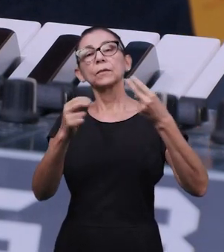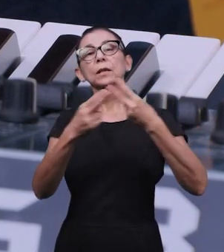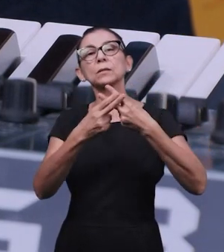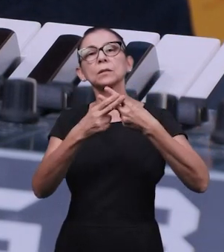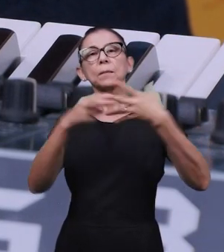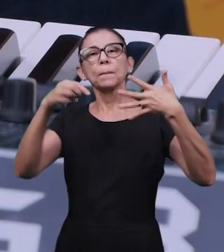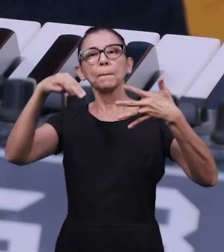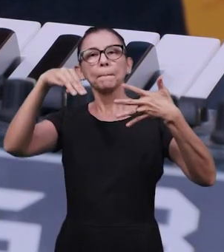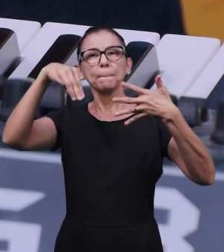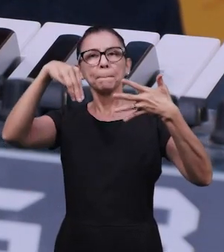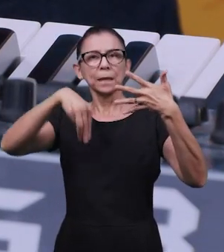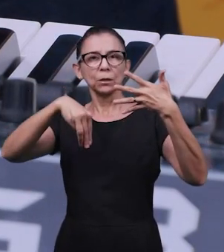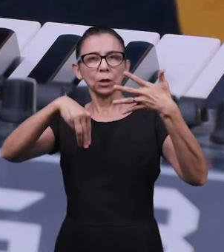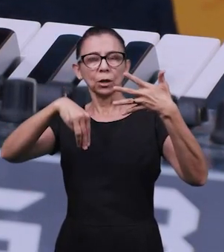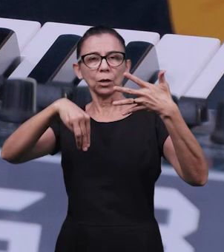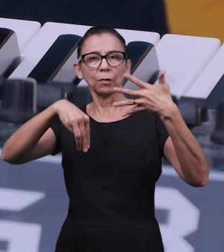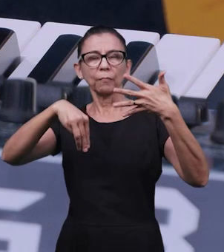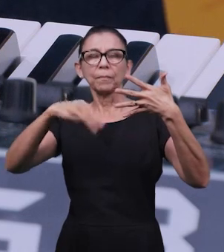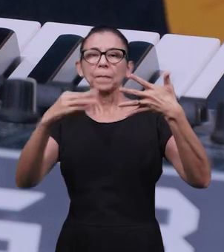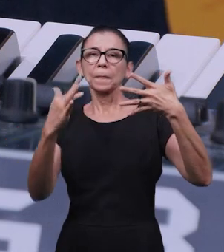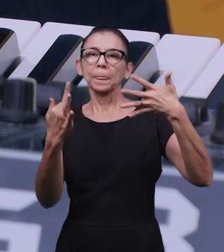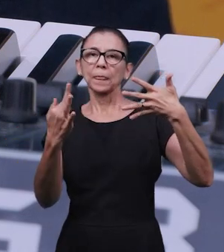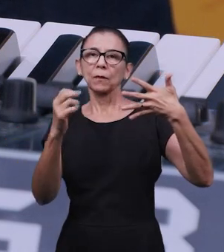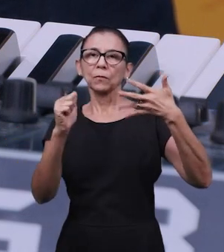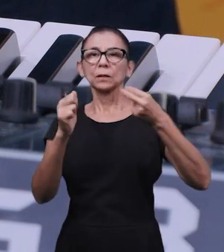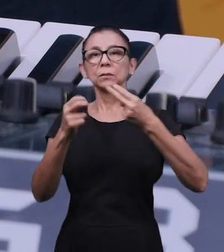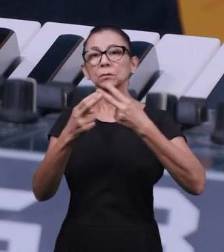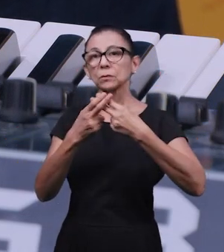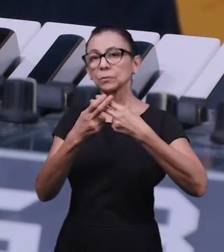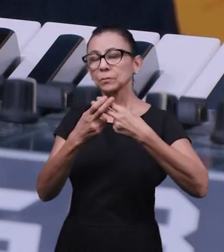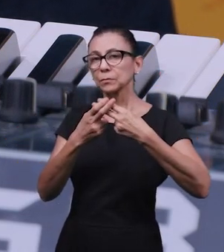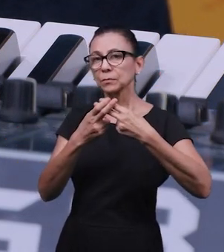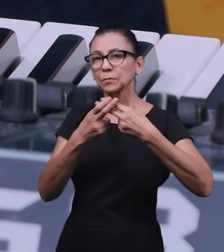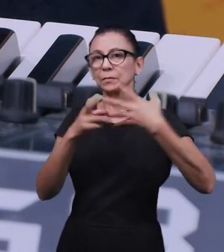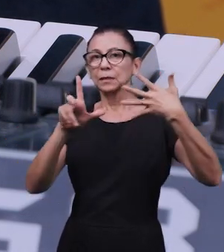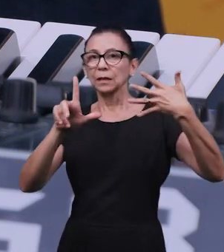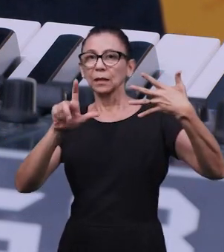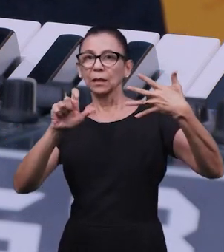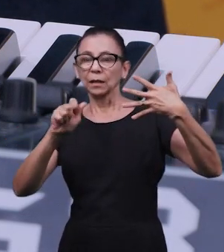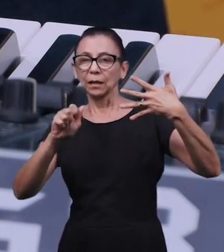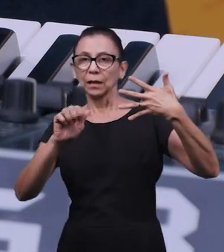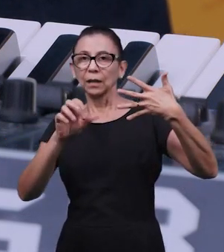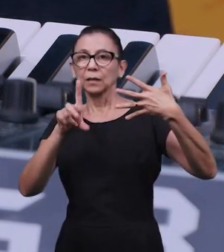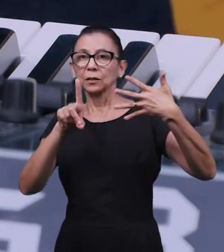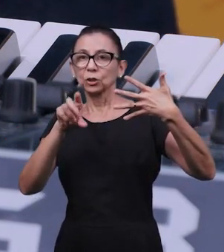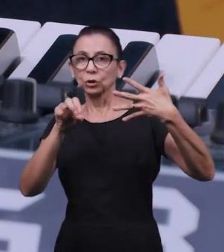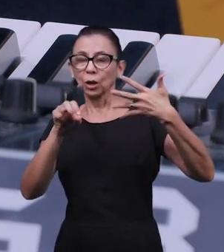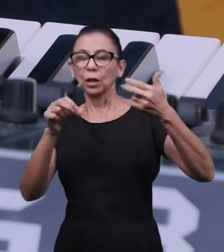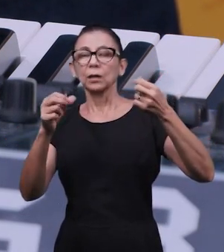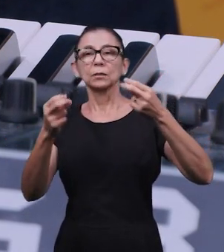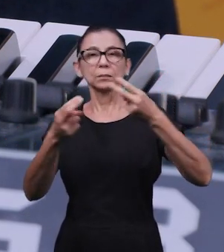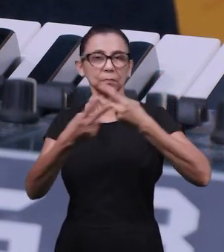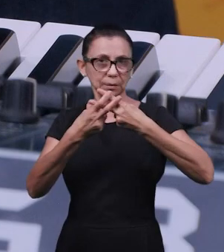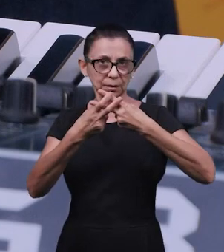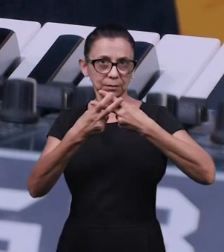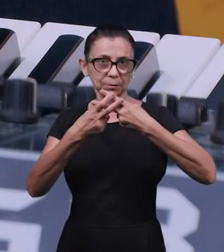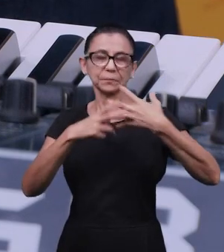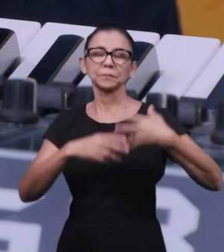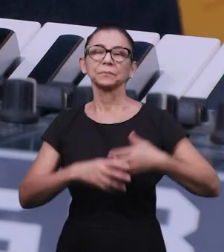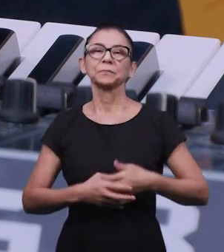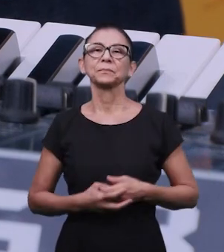Dó sustenido menor com sétima. Dó sustenido, Mi, Sol sustenido, Si.